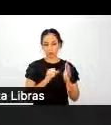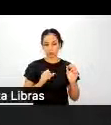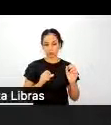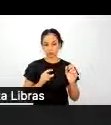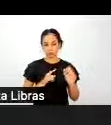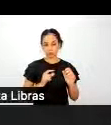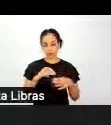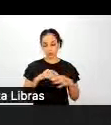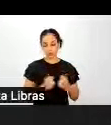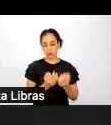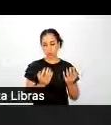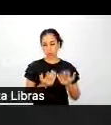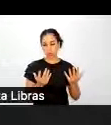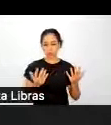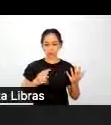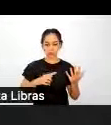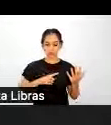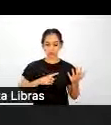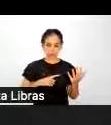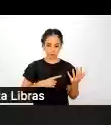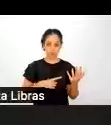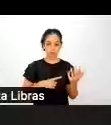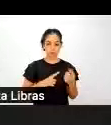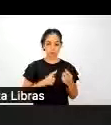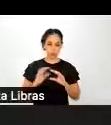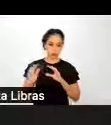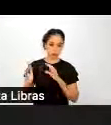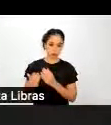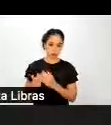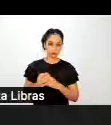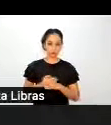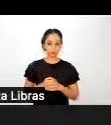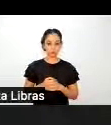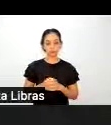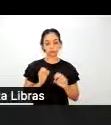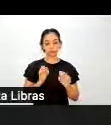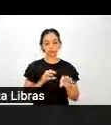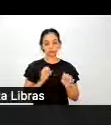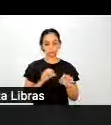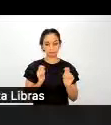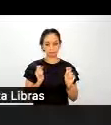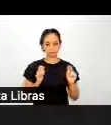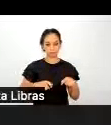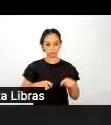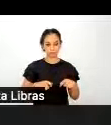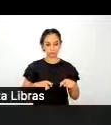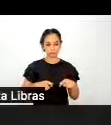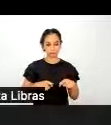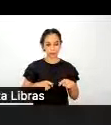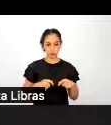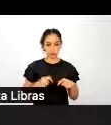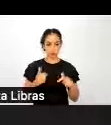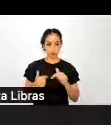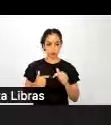hortas, o plantio de hortas gera, né, nas comunidades, ensinando, capacitando para uma atividade produtiva,